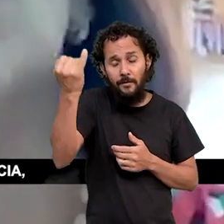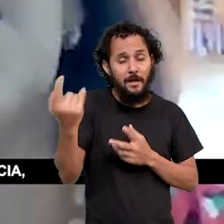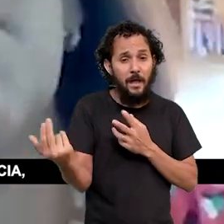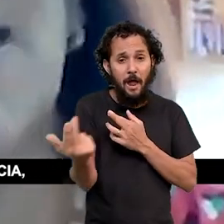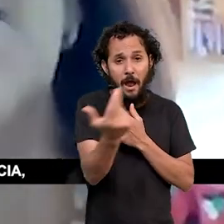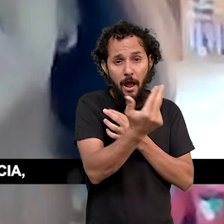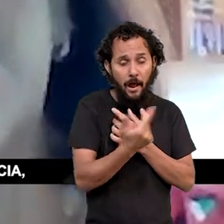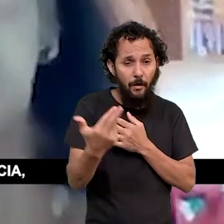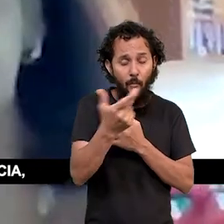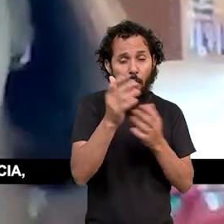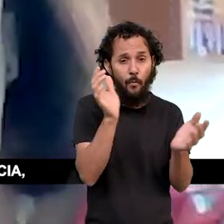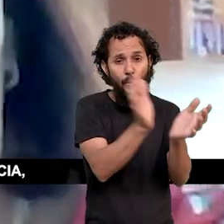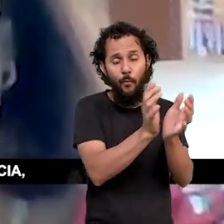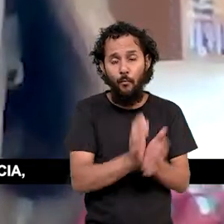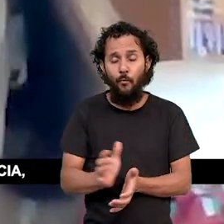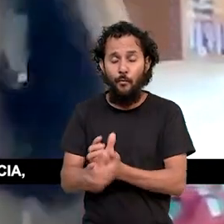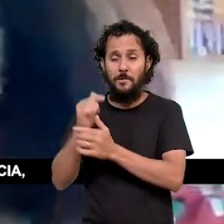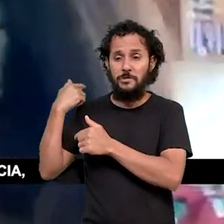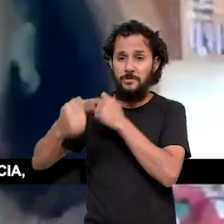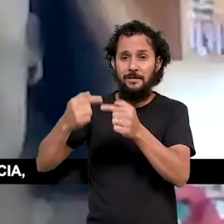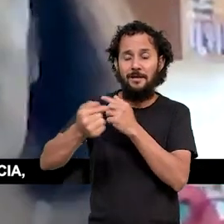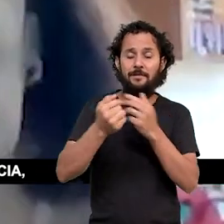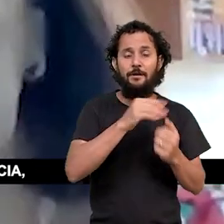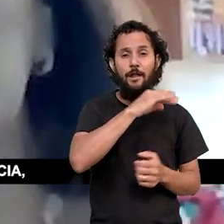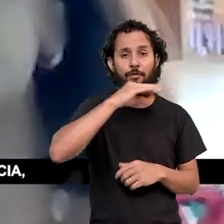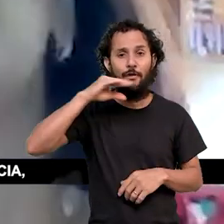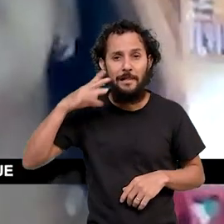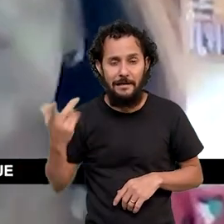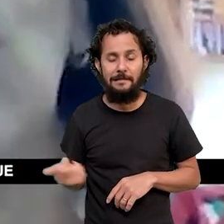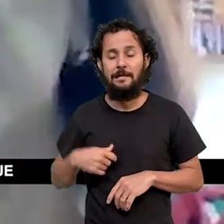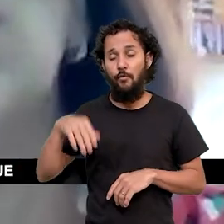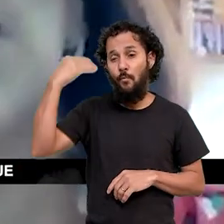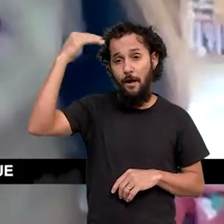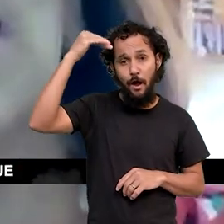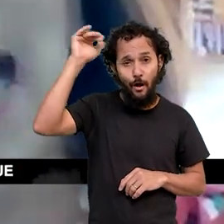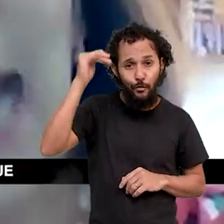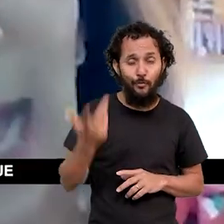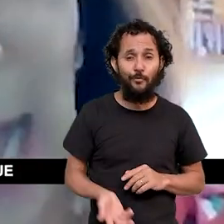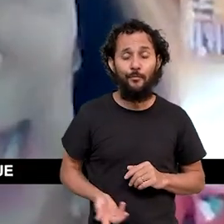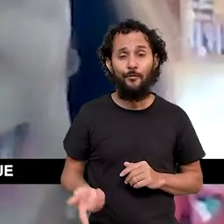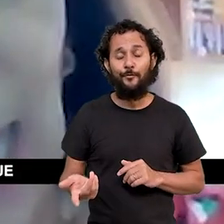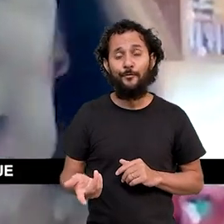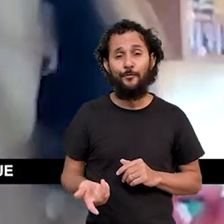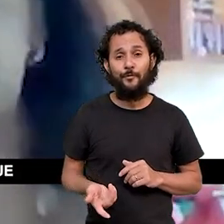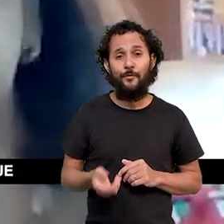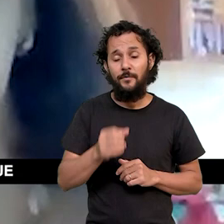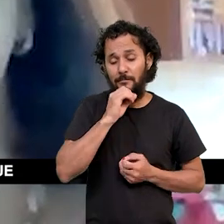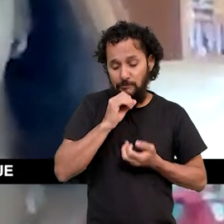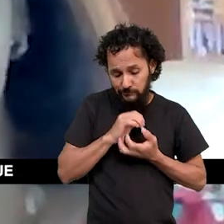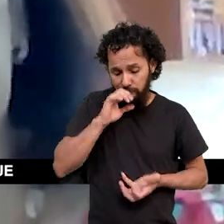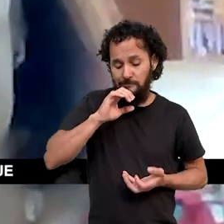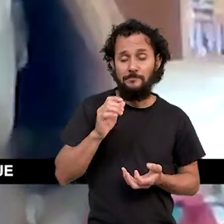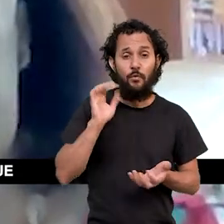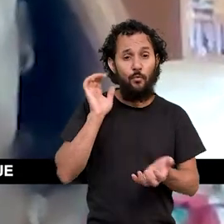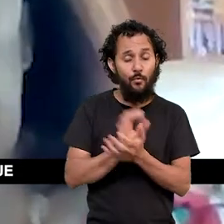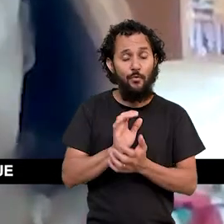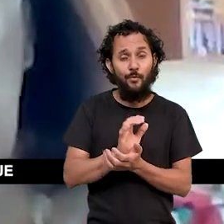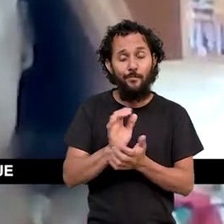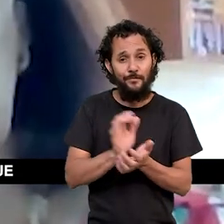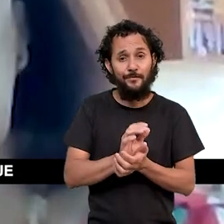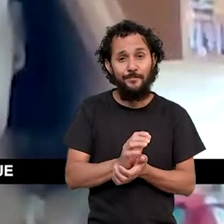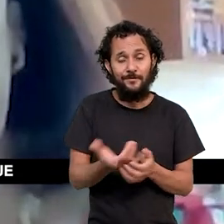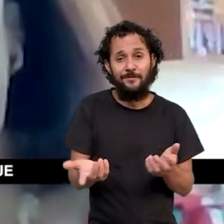importante quanto as demais categorias geracionais, como a adolescência, a vida adulta, os idosos, a categoria